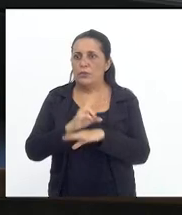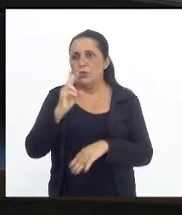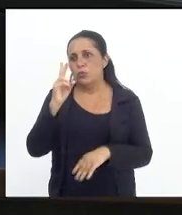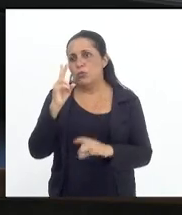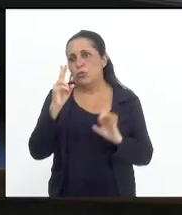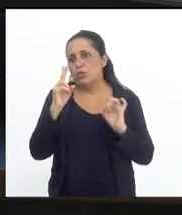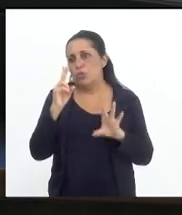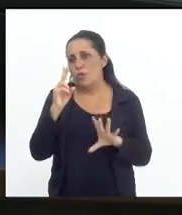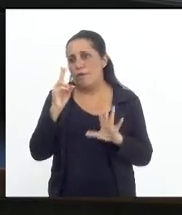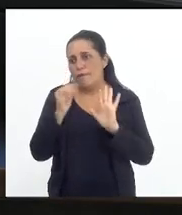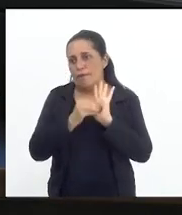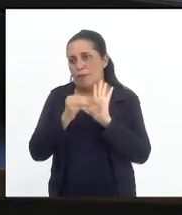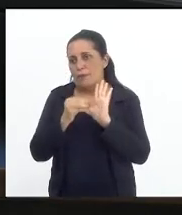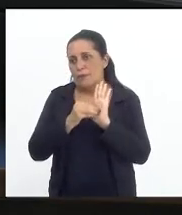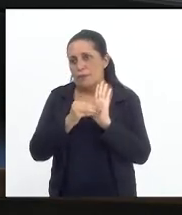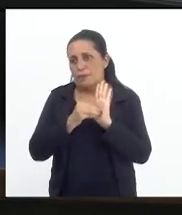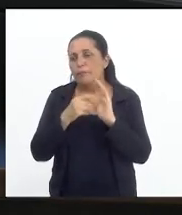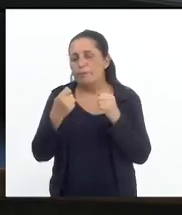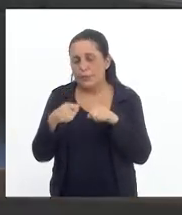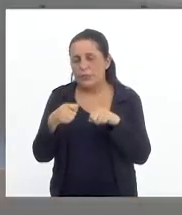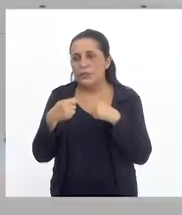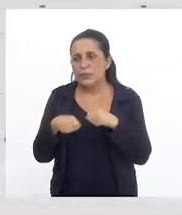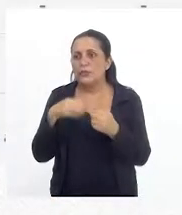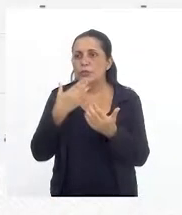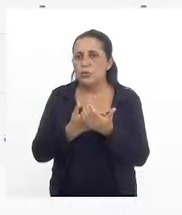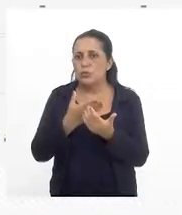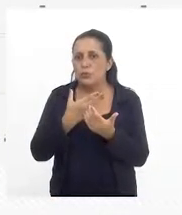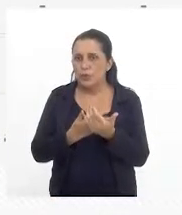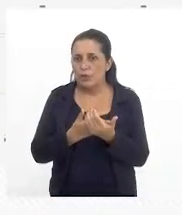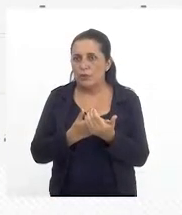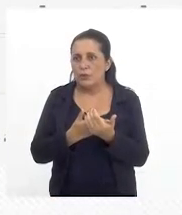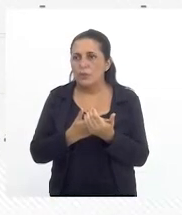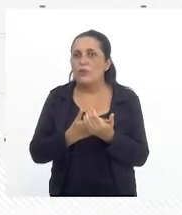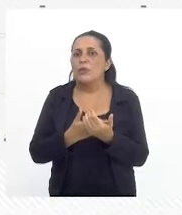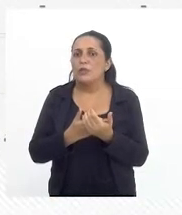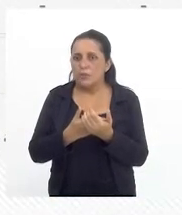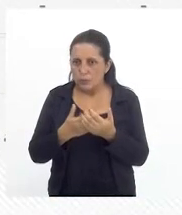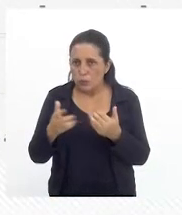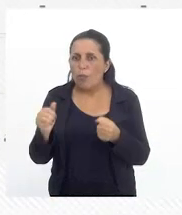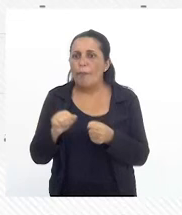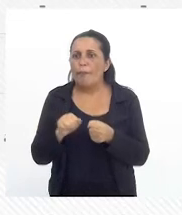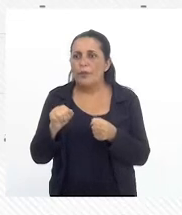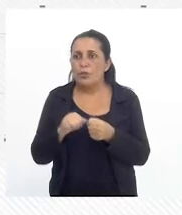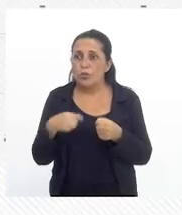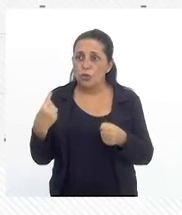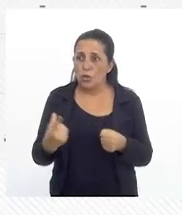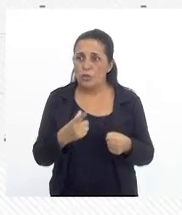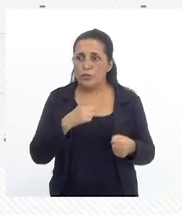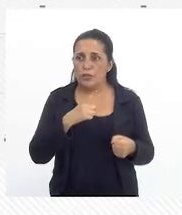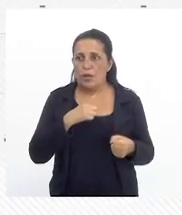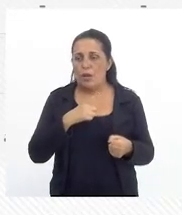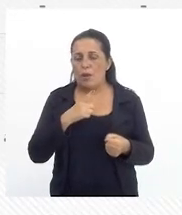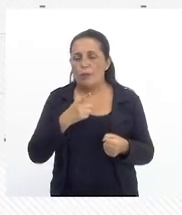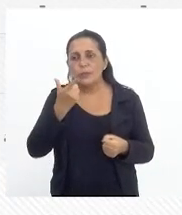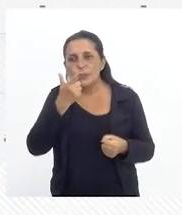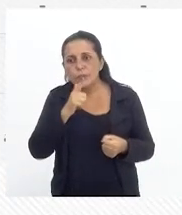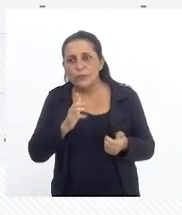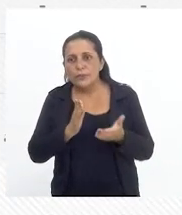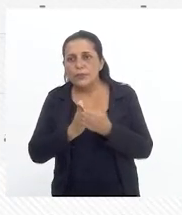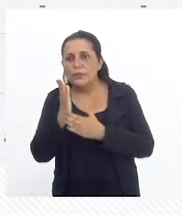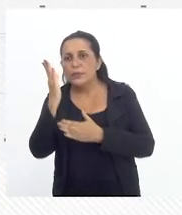apenas que precisam ser estudadas e uma delas ser cumprida para que nós tenhamos o aval